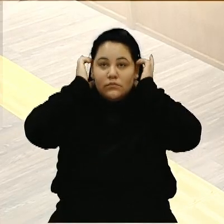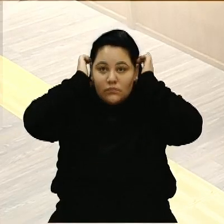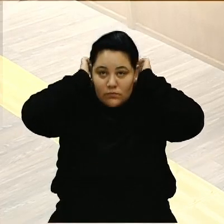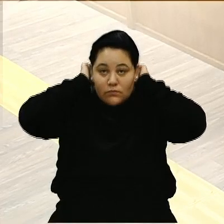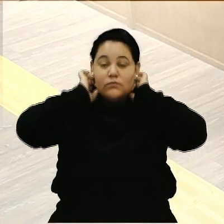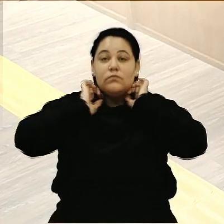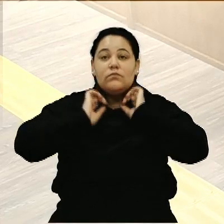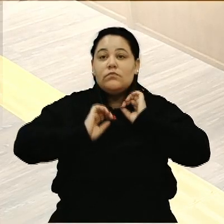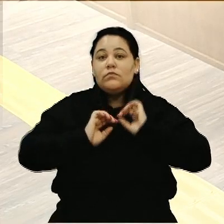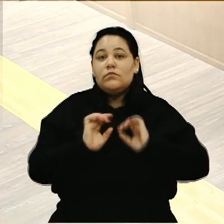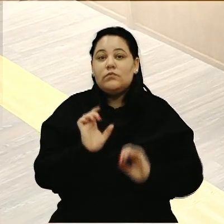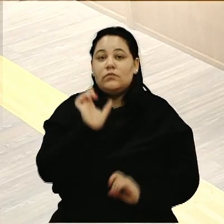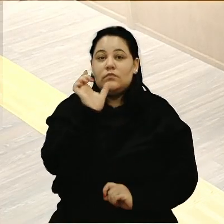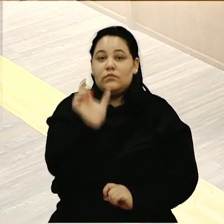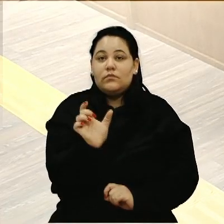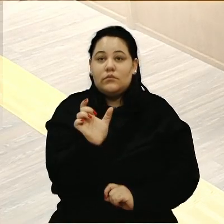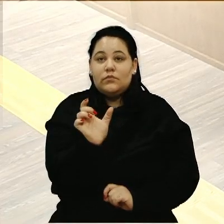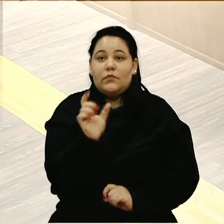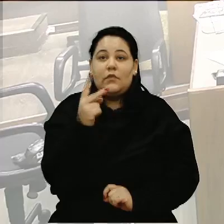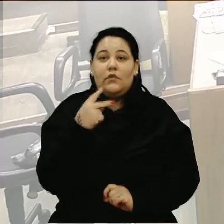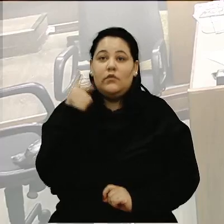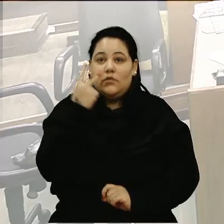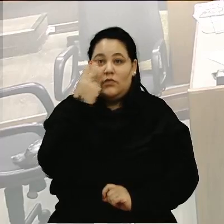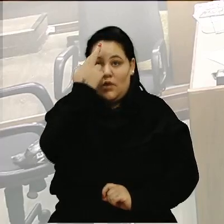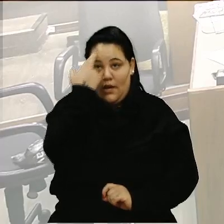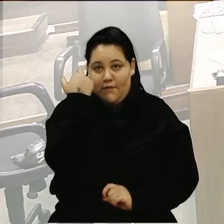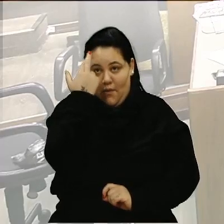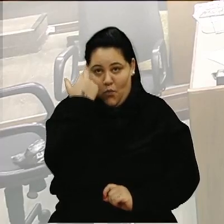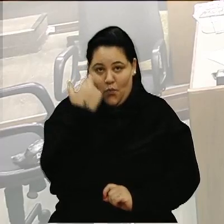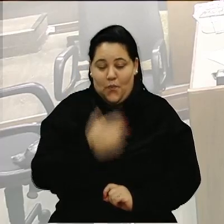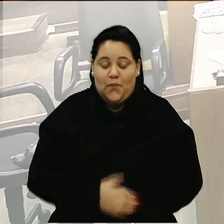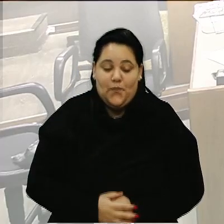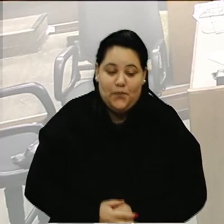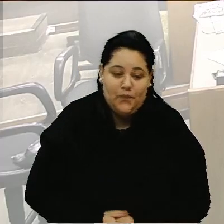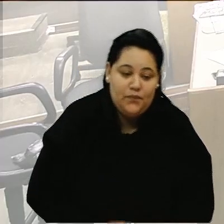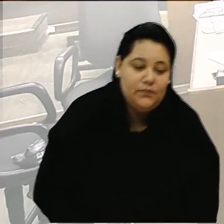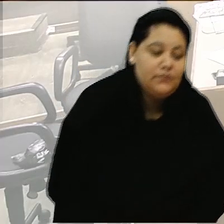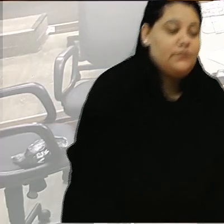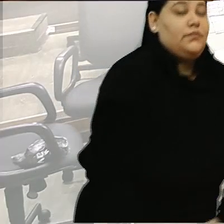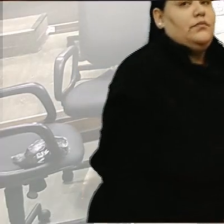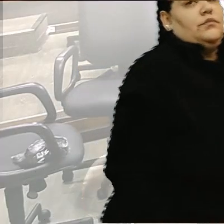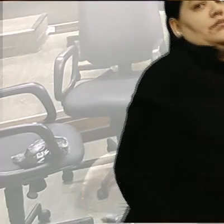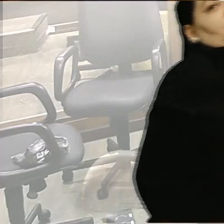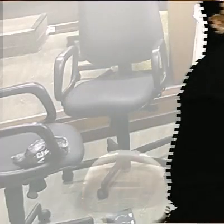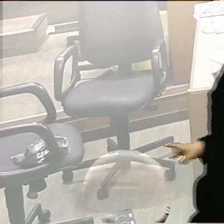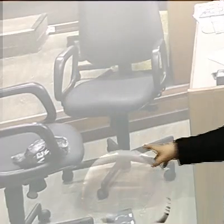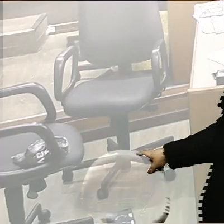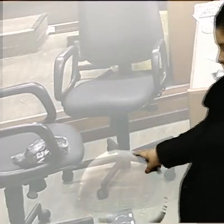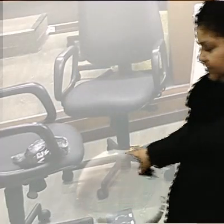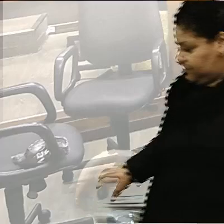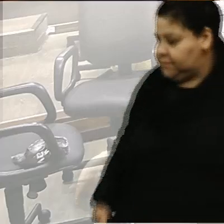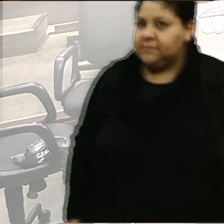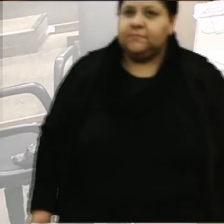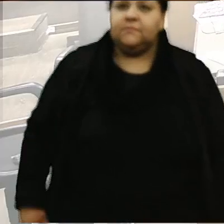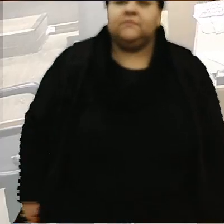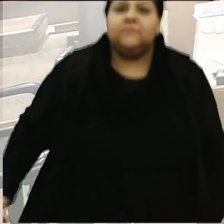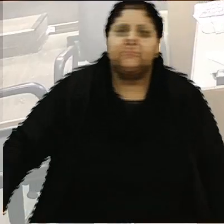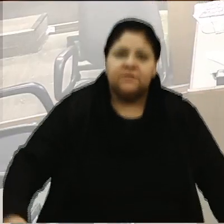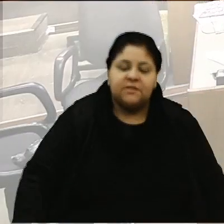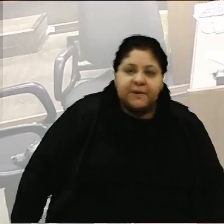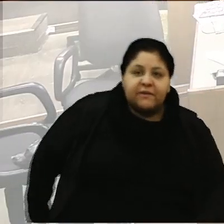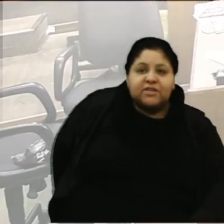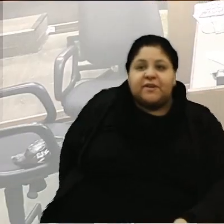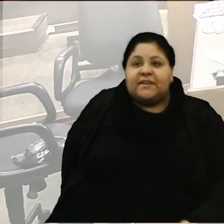Com a palavra, vereador Rafael Bueno. Vou falar em primeira e em segunda discussão, presidente, porque essa homenagem